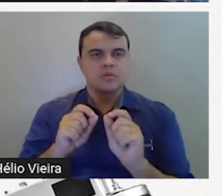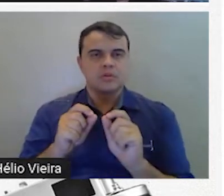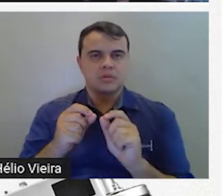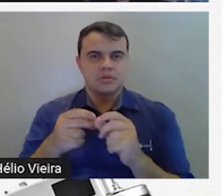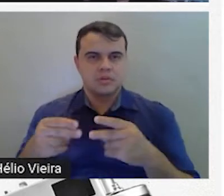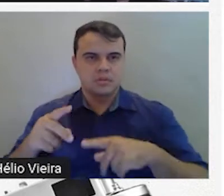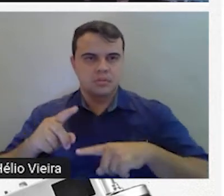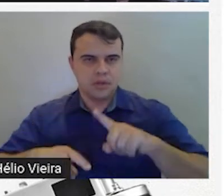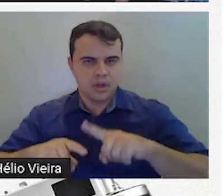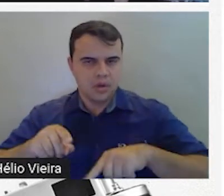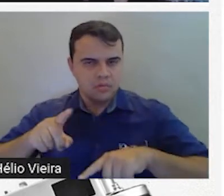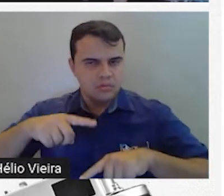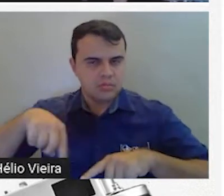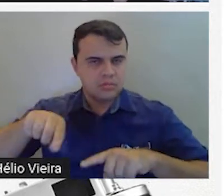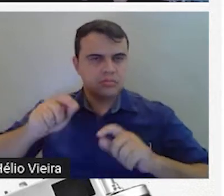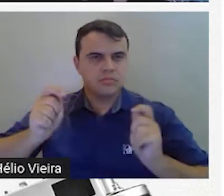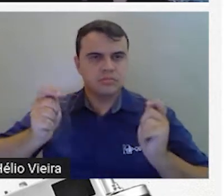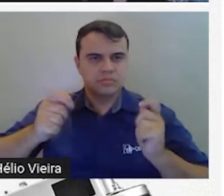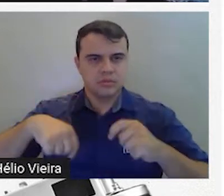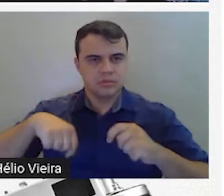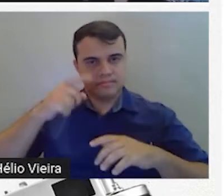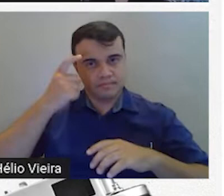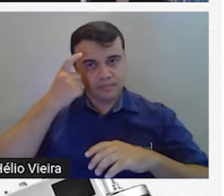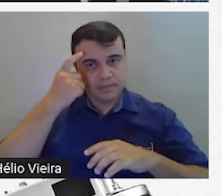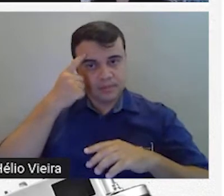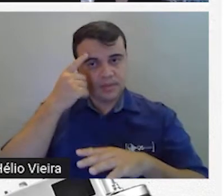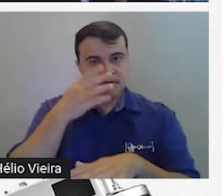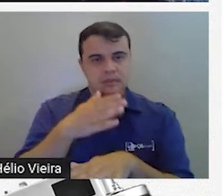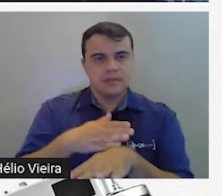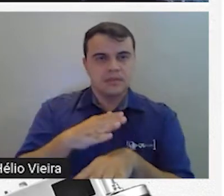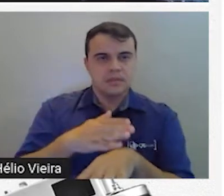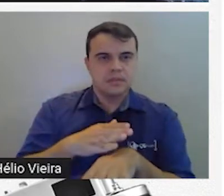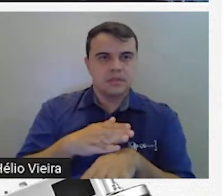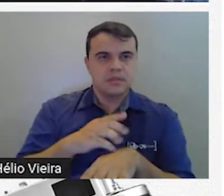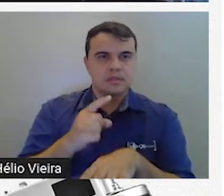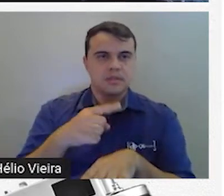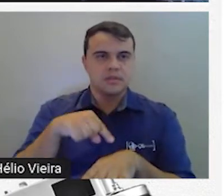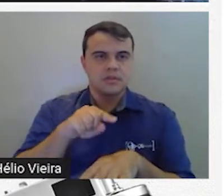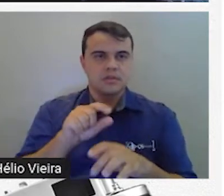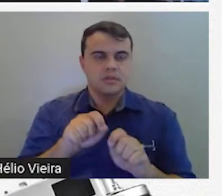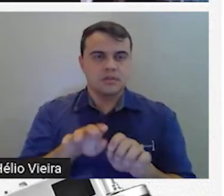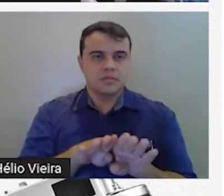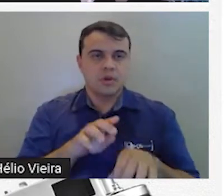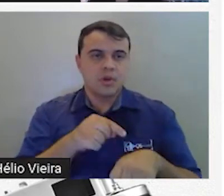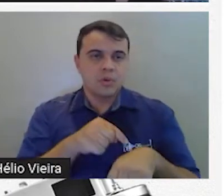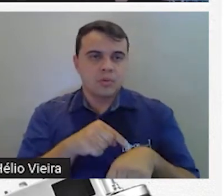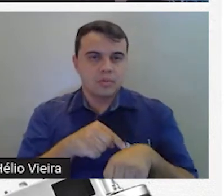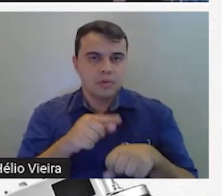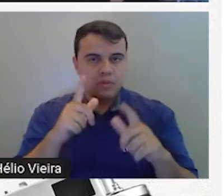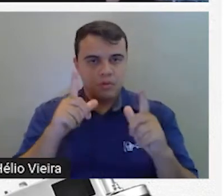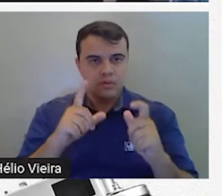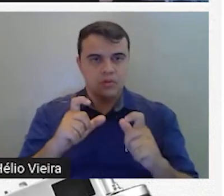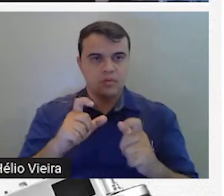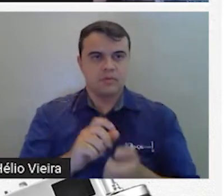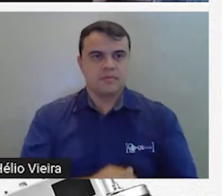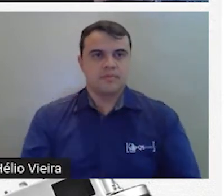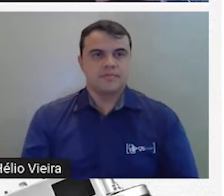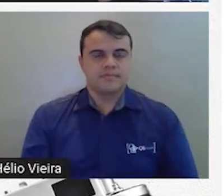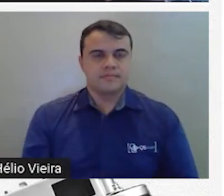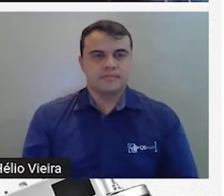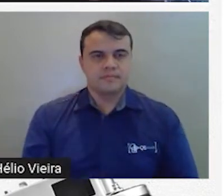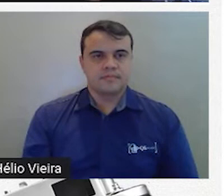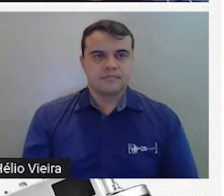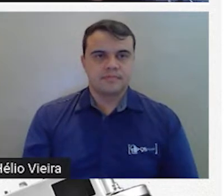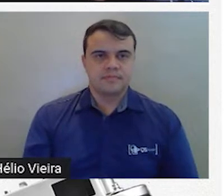elementos que a gente pode pensar e exercitar no momento da fotografia.